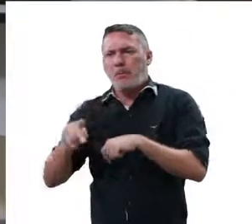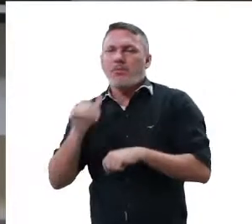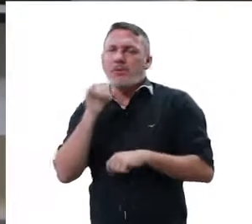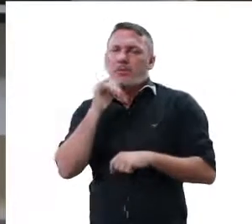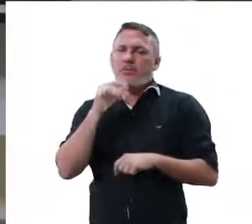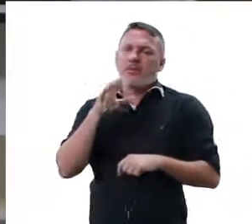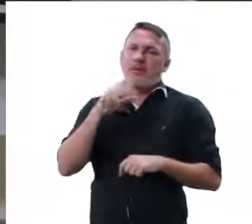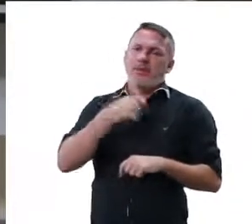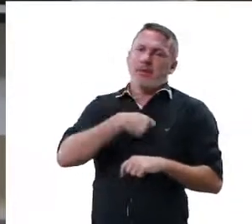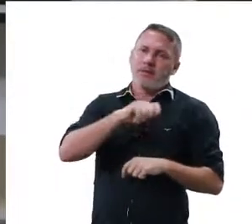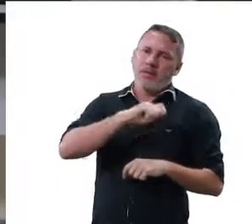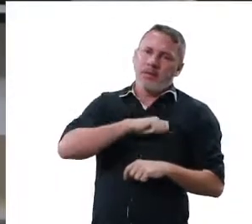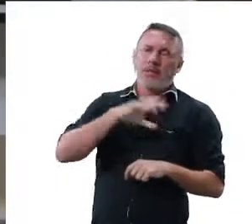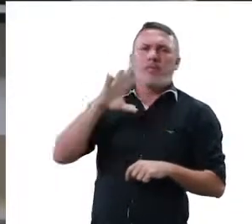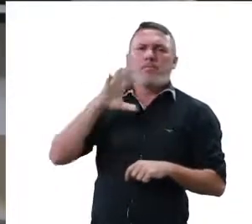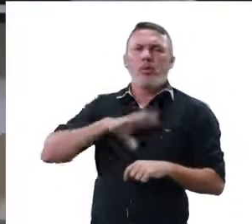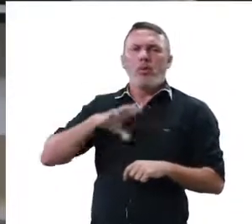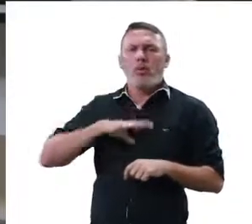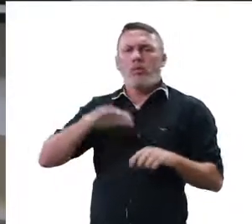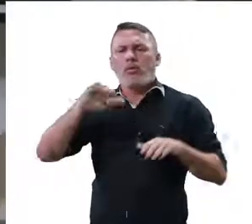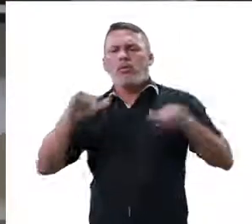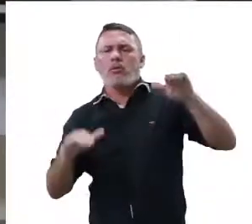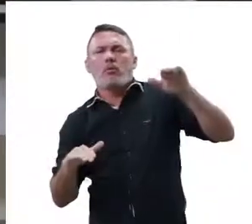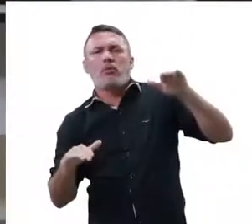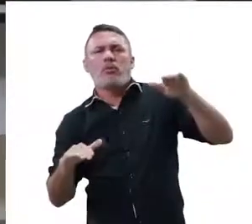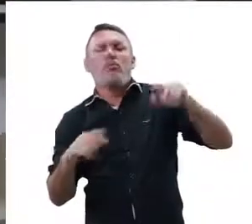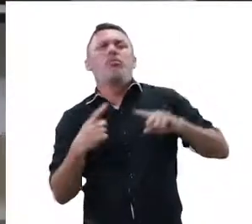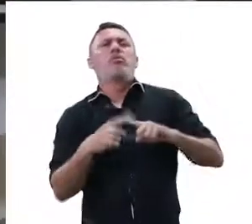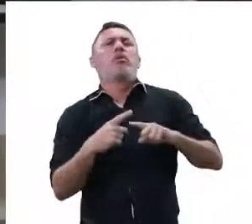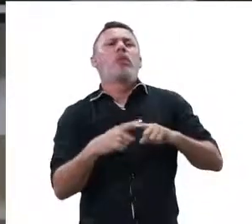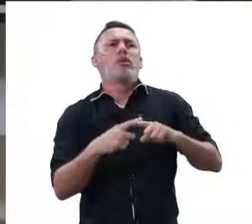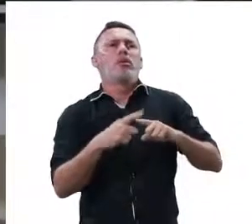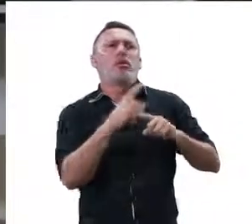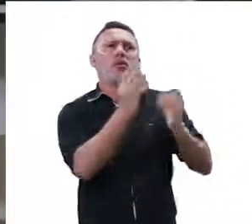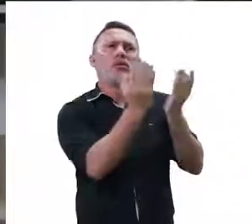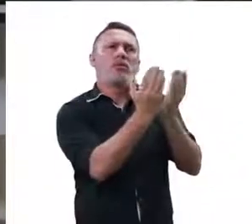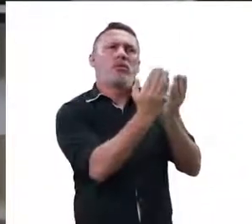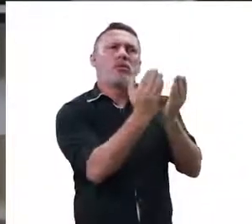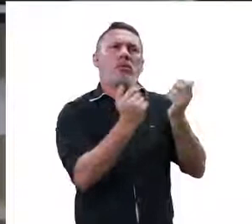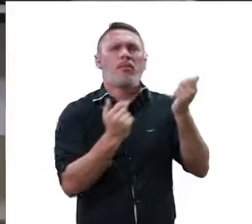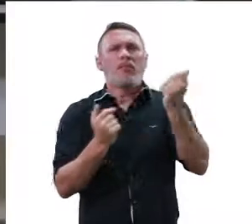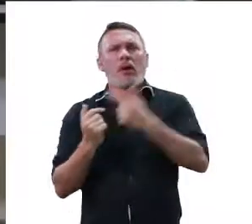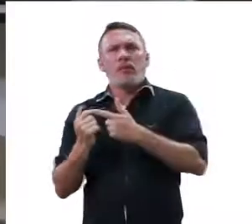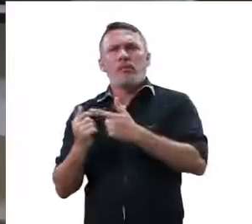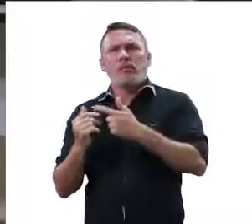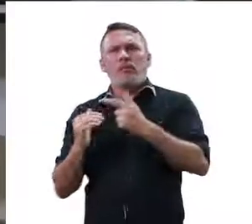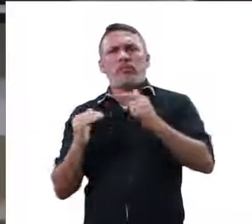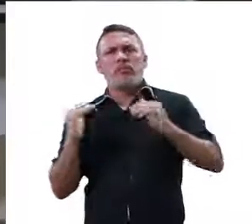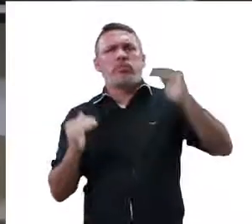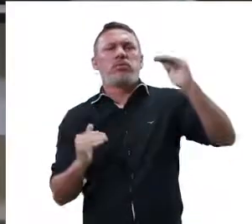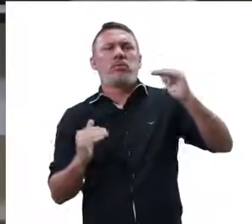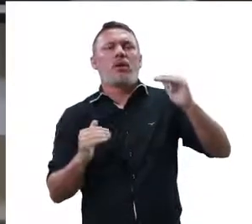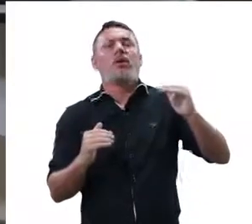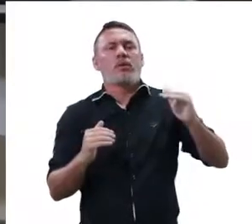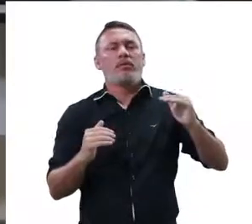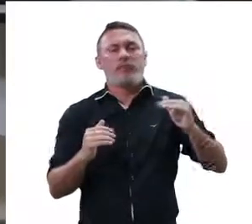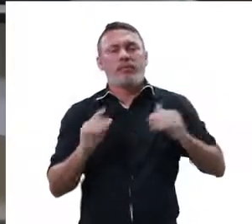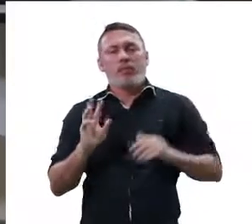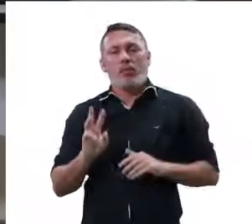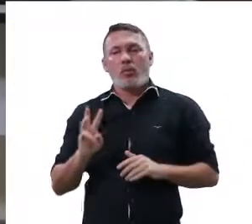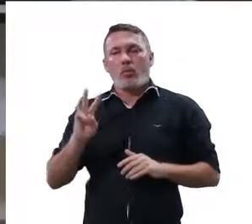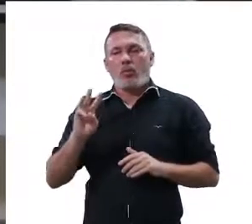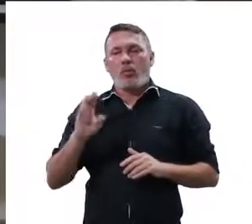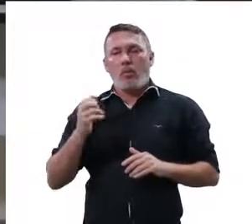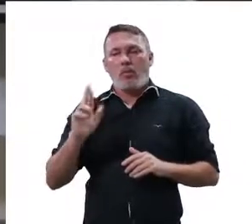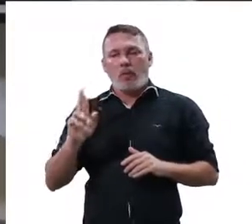Espanha, permaneceram no atraso? Aí ele vai perceber o seguinte, né, que nesse caso